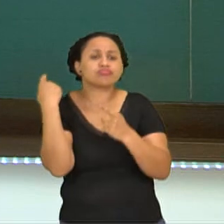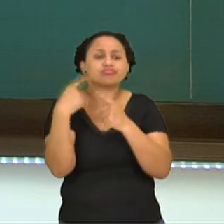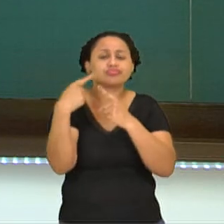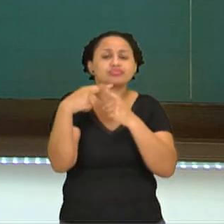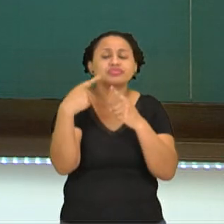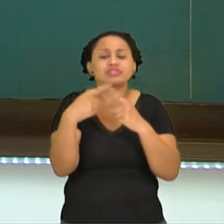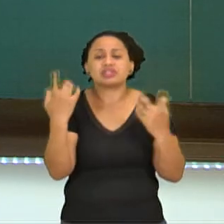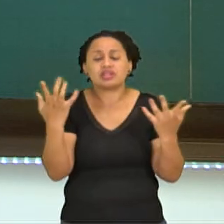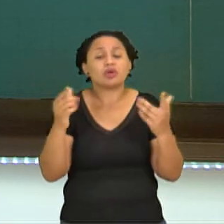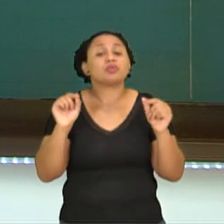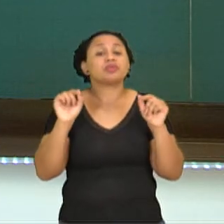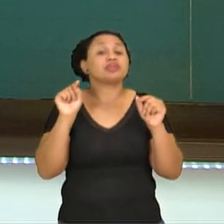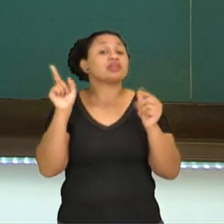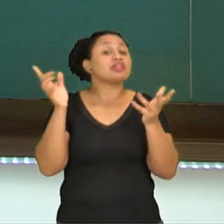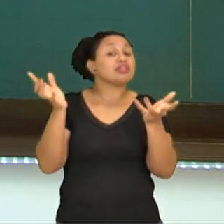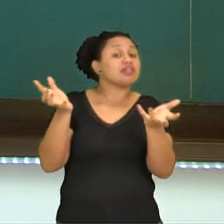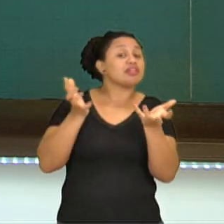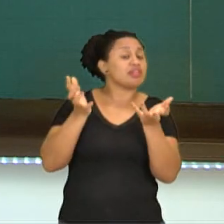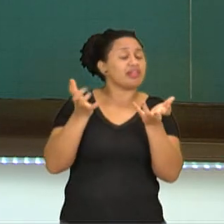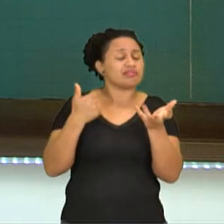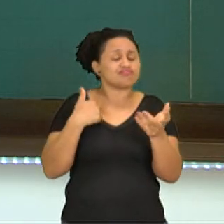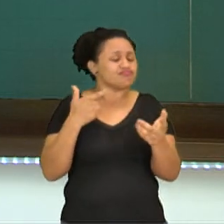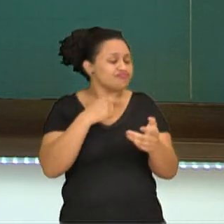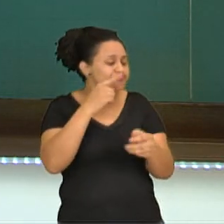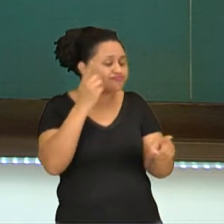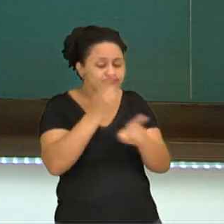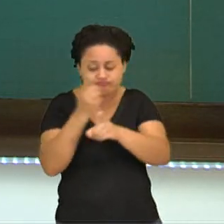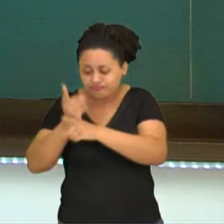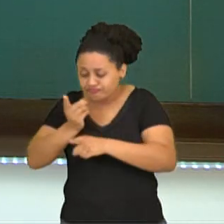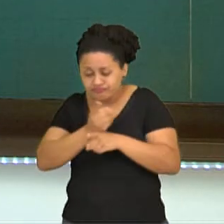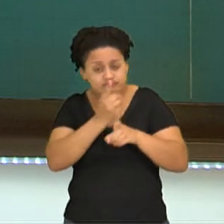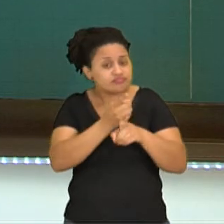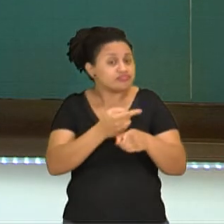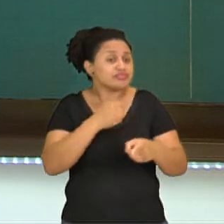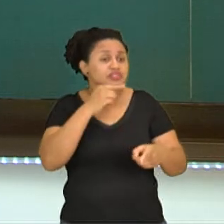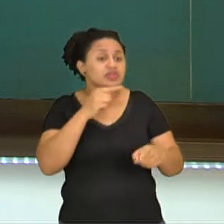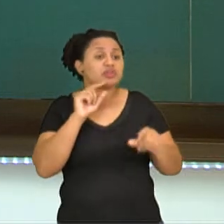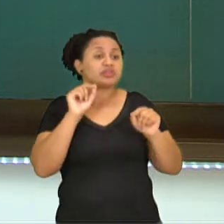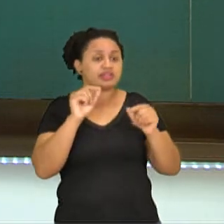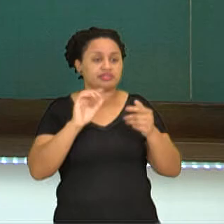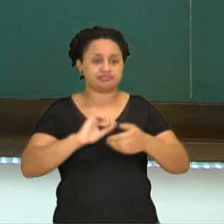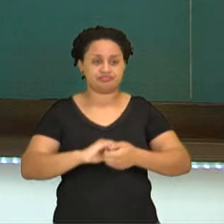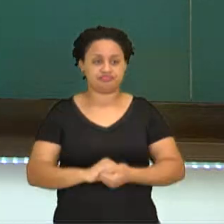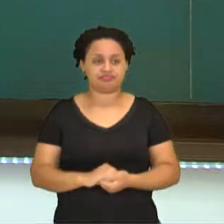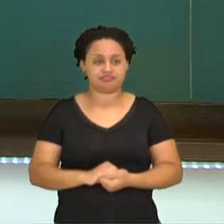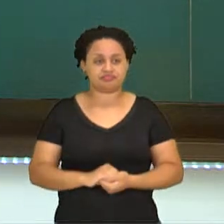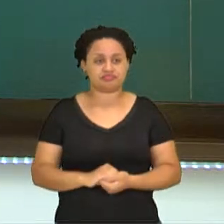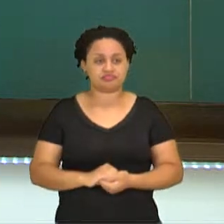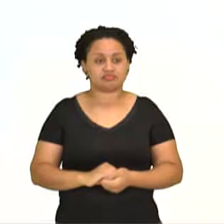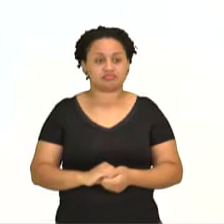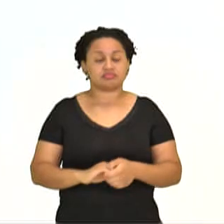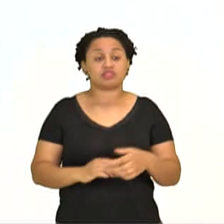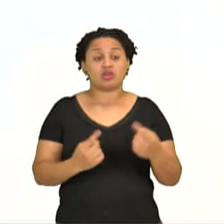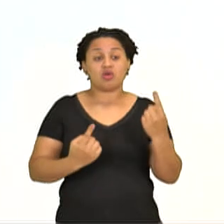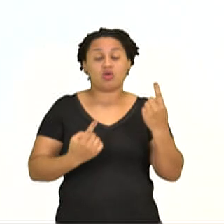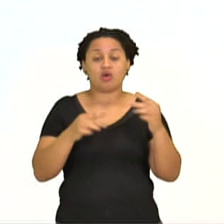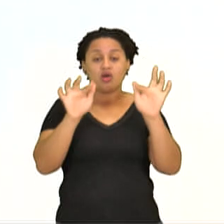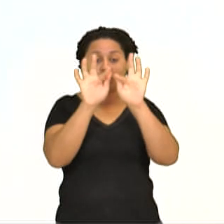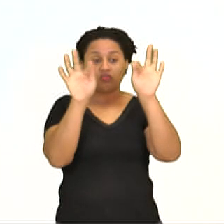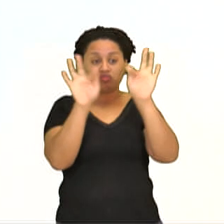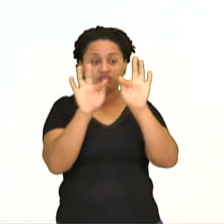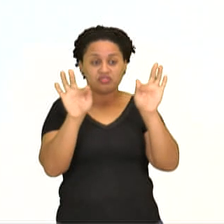o Calvin quer? O que ele não está encontrando? Vamos ver agora em qual